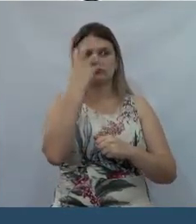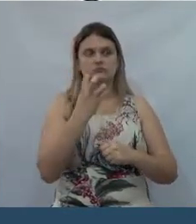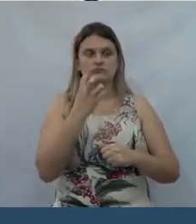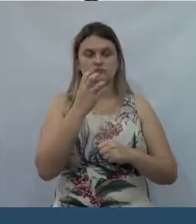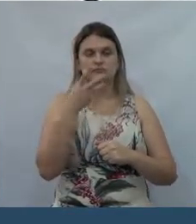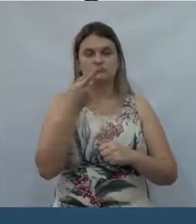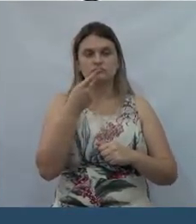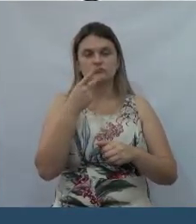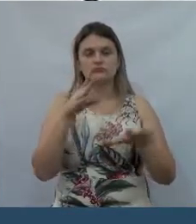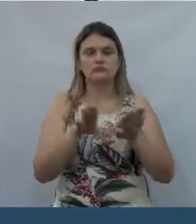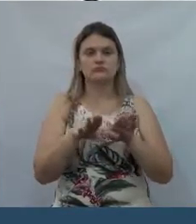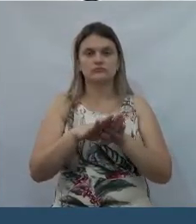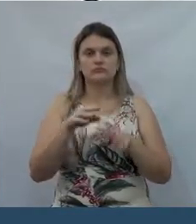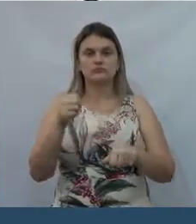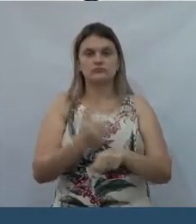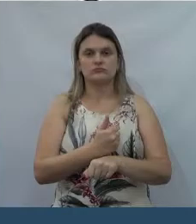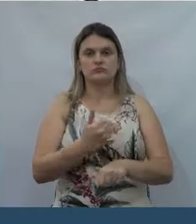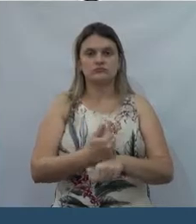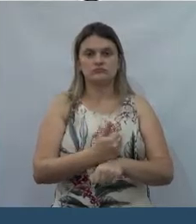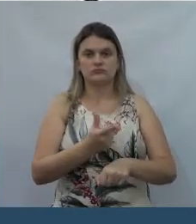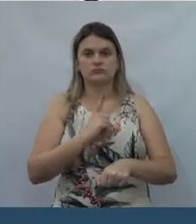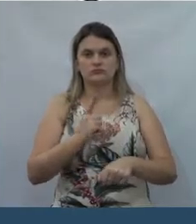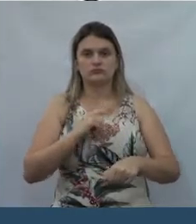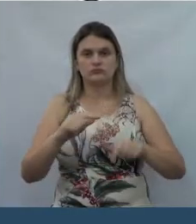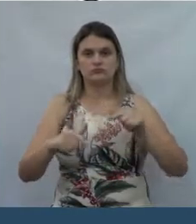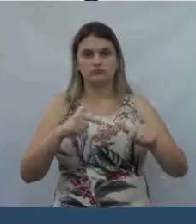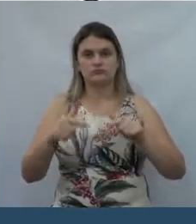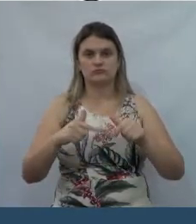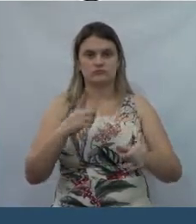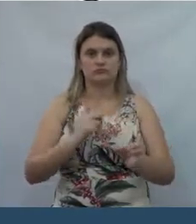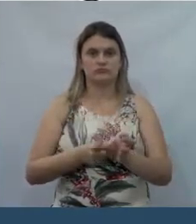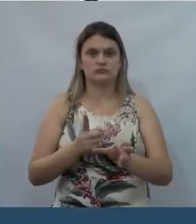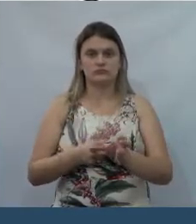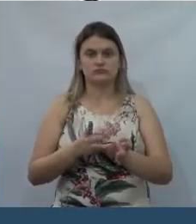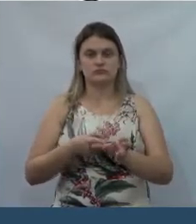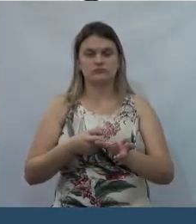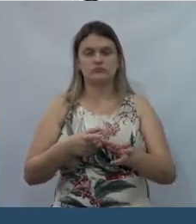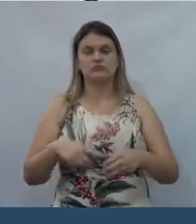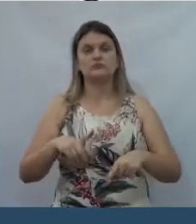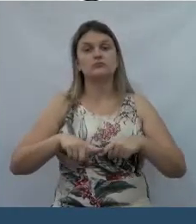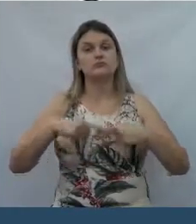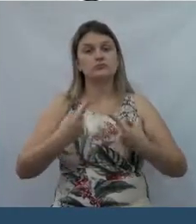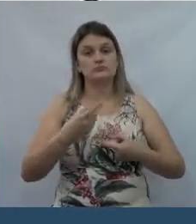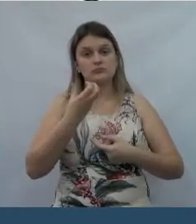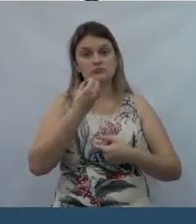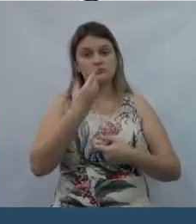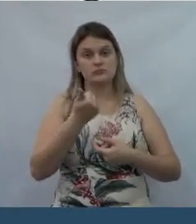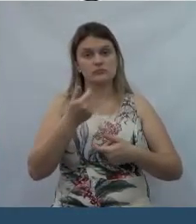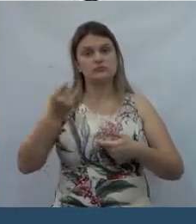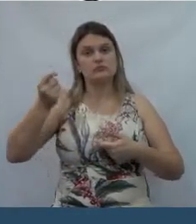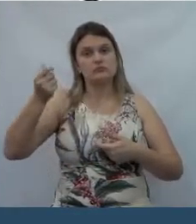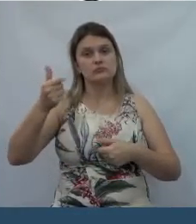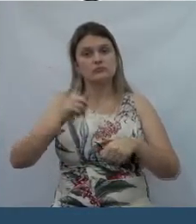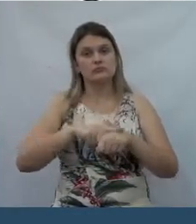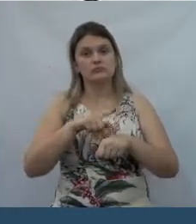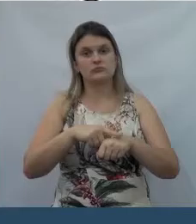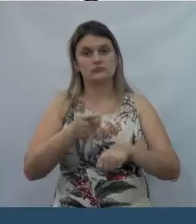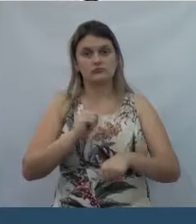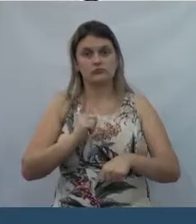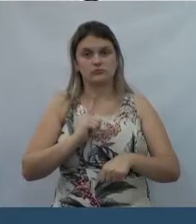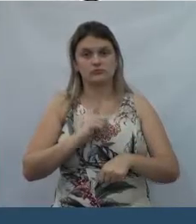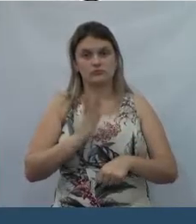muita profissionalismo os atendimentos à nossa cidade. Mas muito bem, há pouco tempo nós estivemos